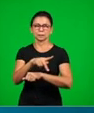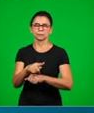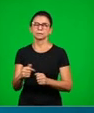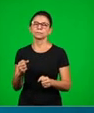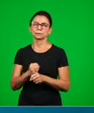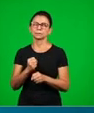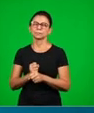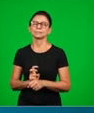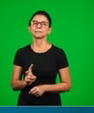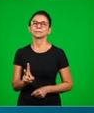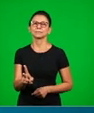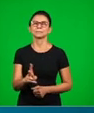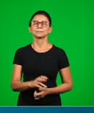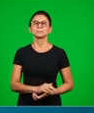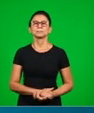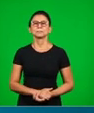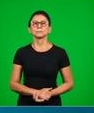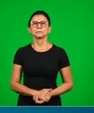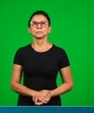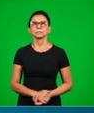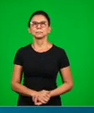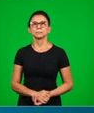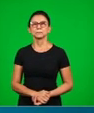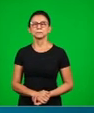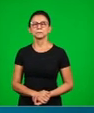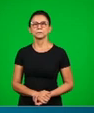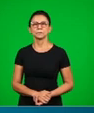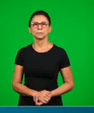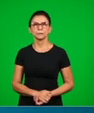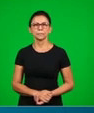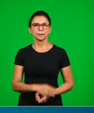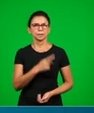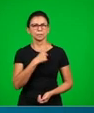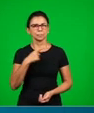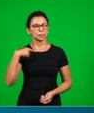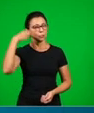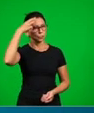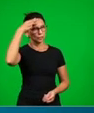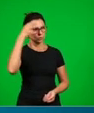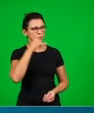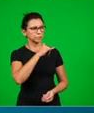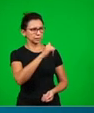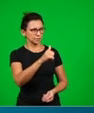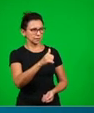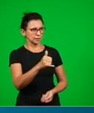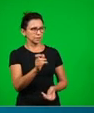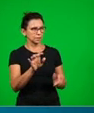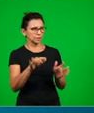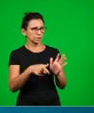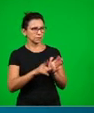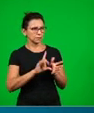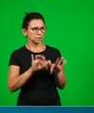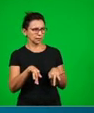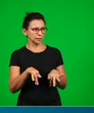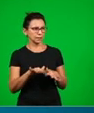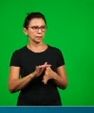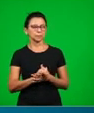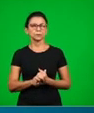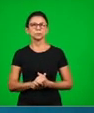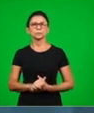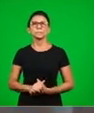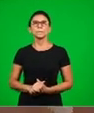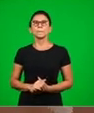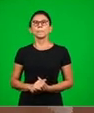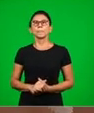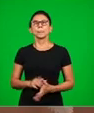continuar. A palavra ao pastor Alexandre, você tem mais alguma coisa para encerrar? Ele tem pergunta sempre. Tem a pergunta